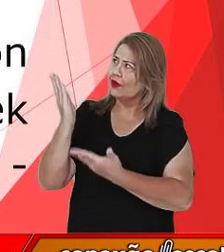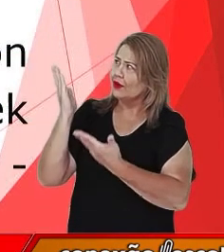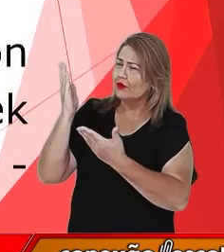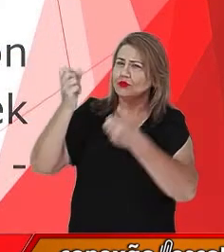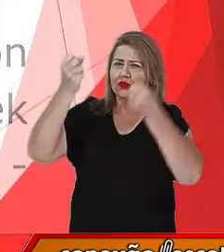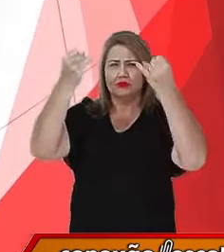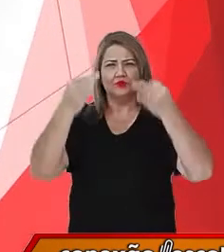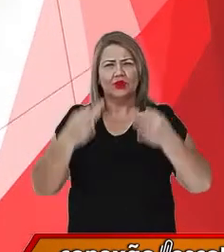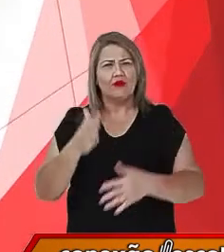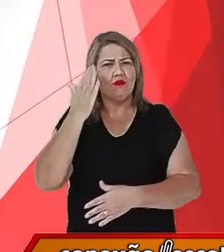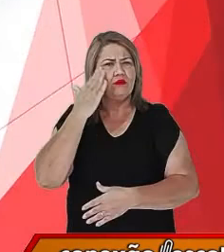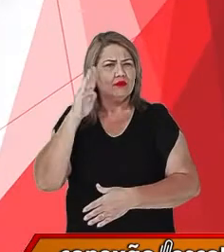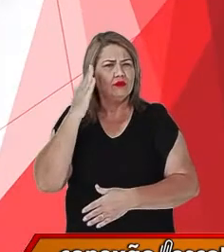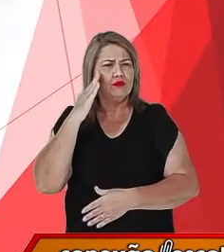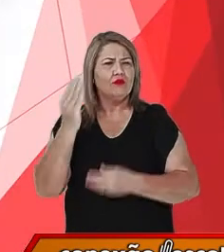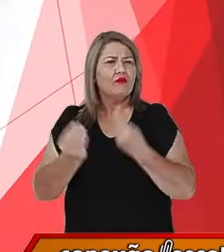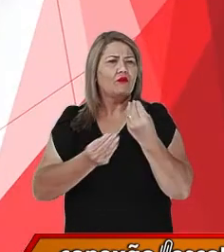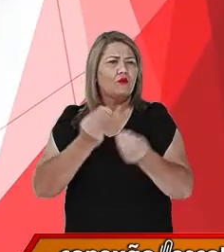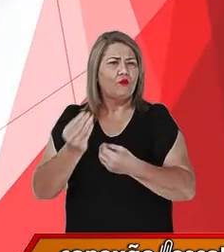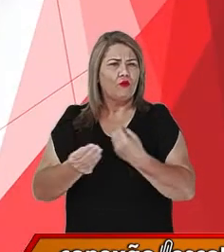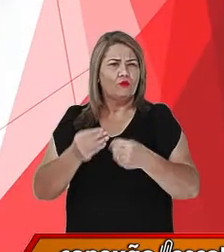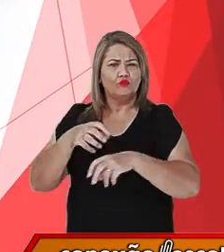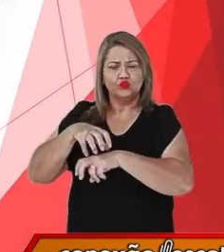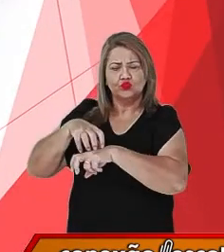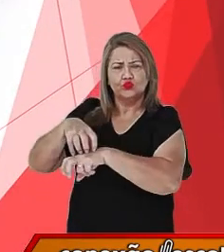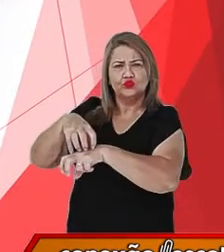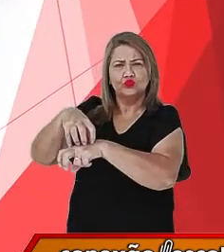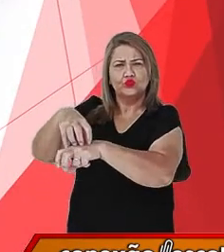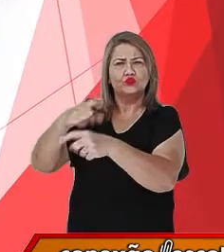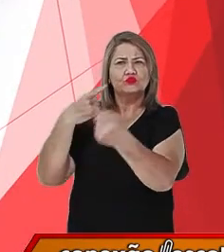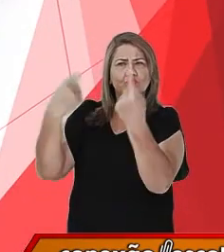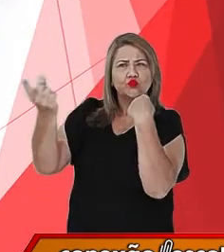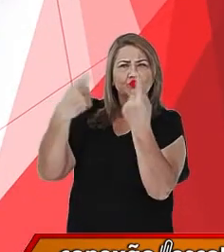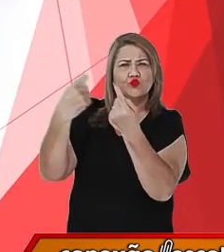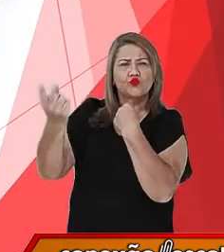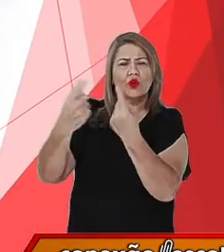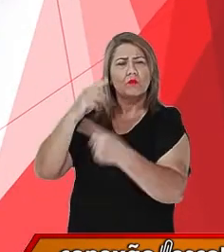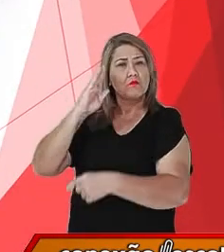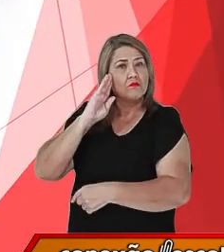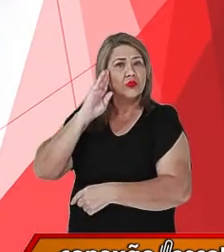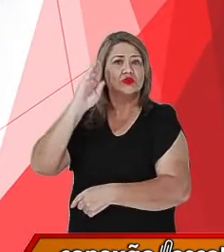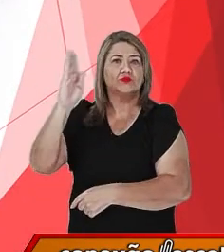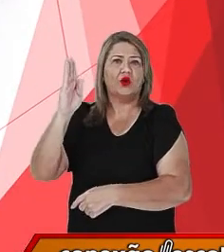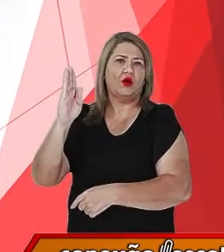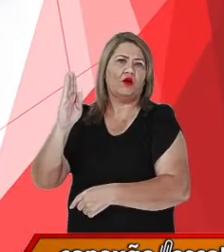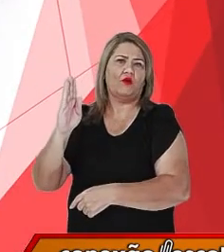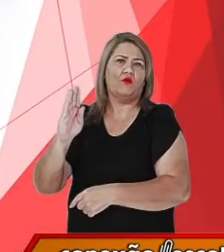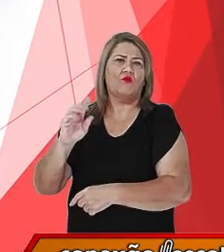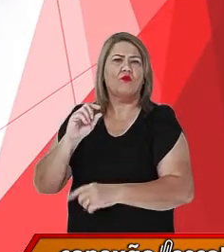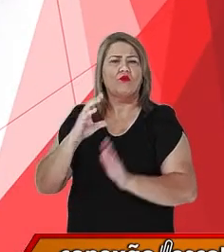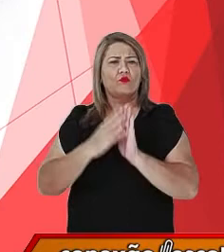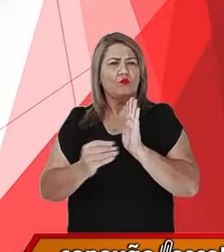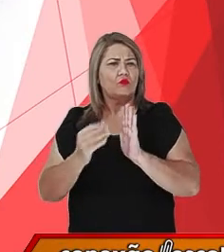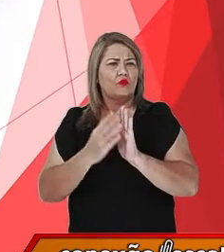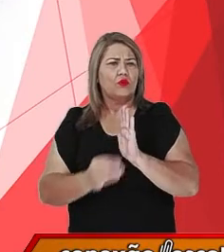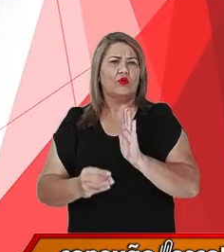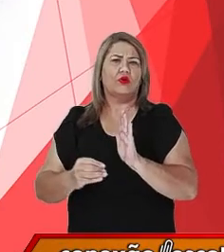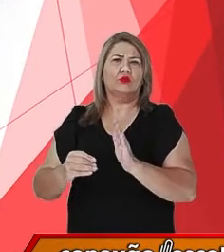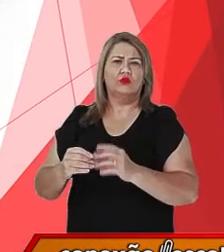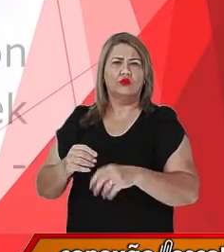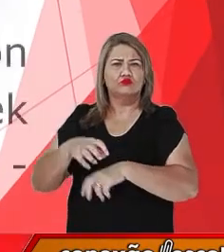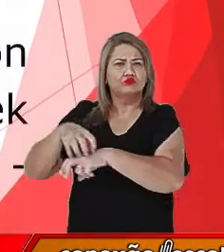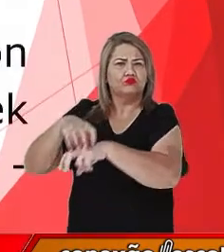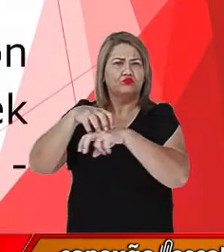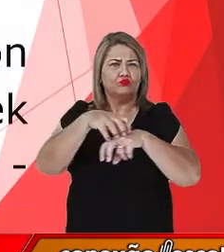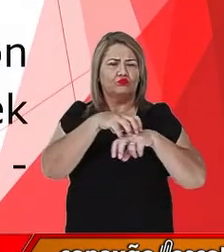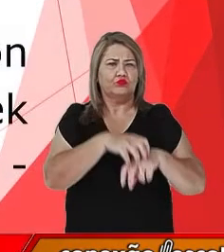começar a entender agora como que o transporte rodoviário passou a ser o nosso principal modelo de transporte. O transporte